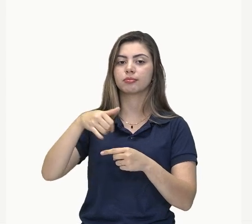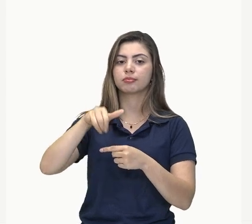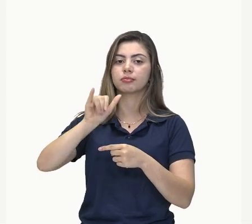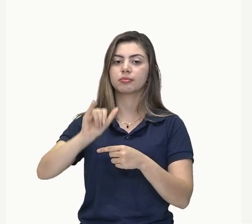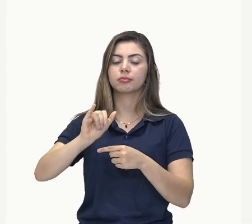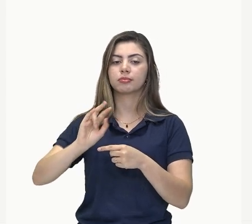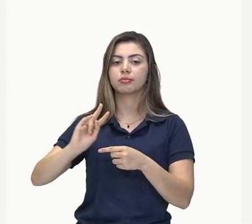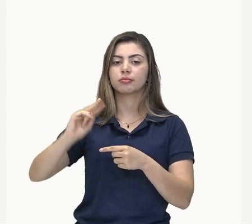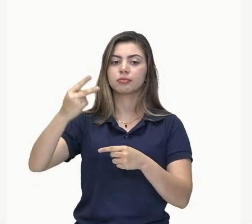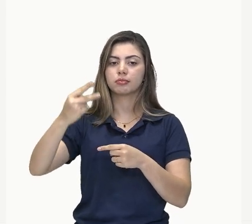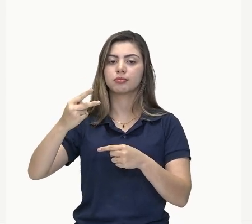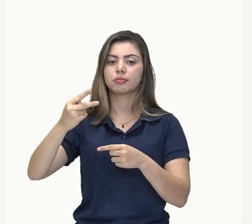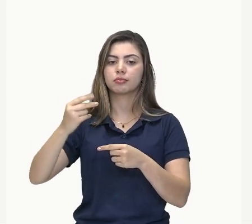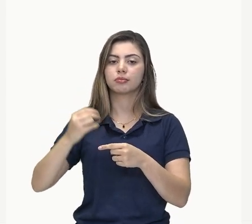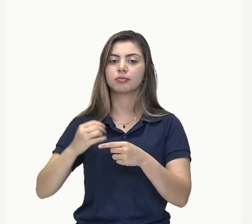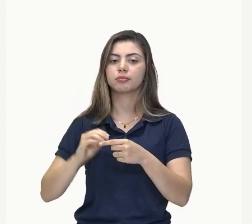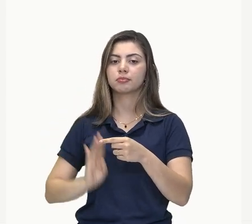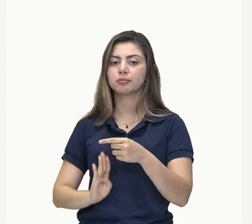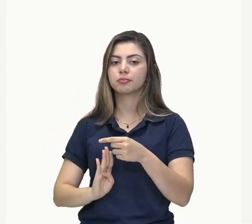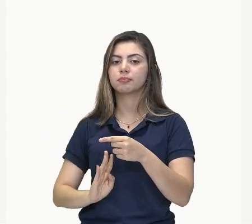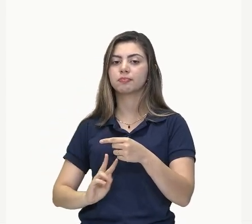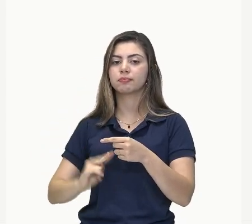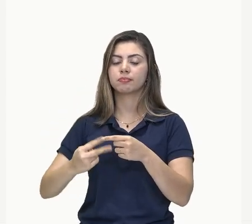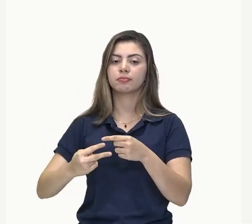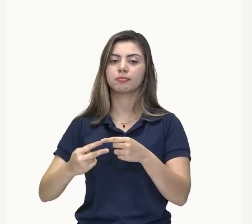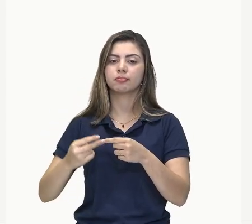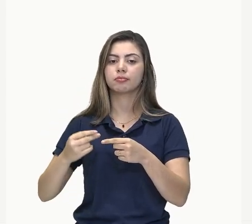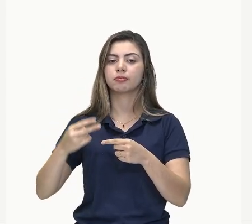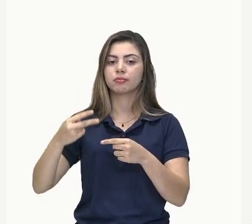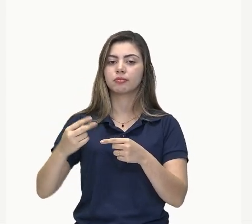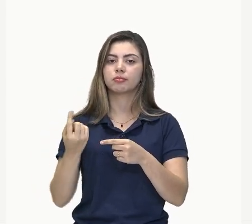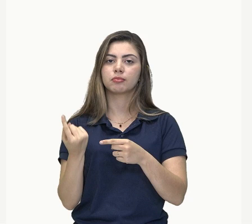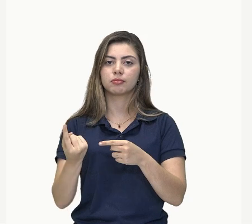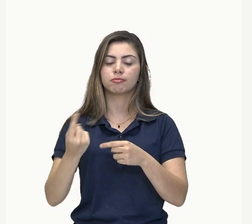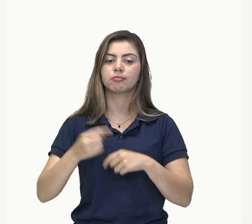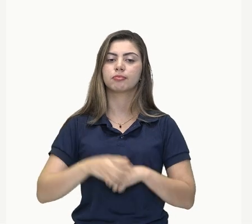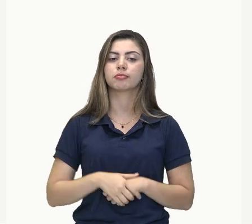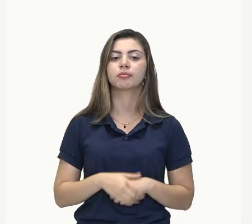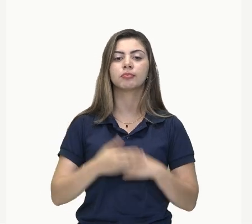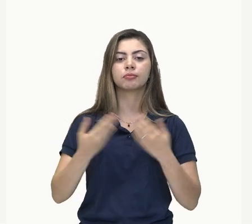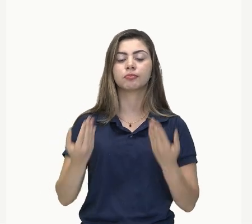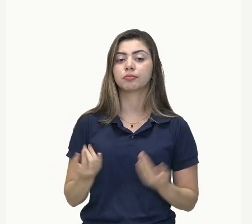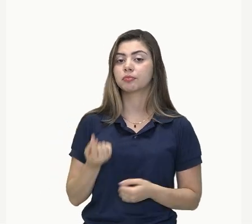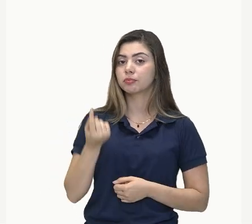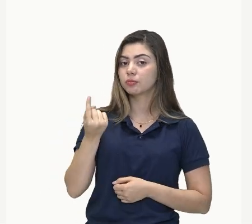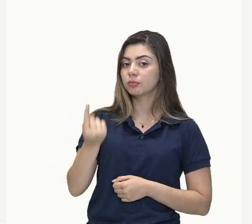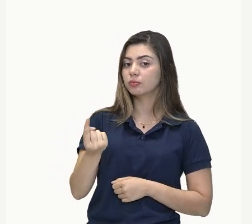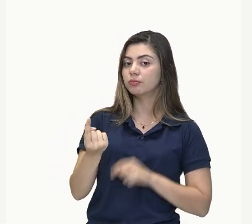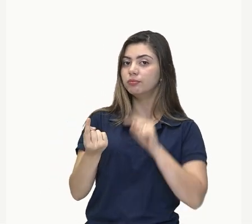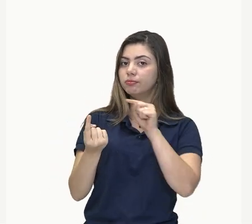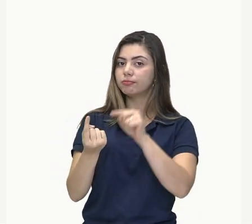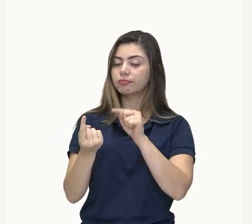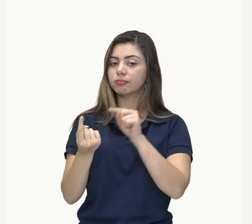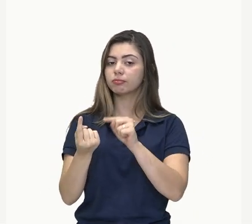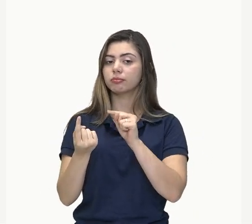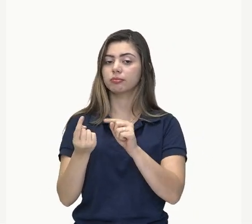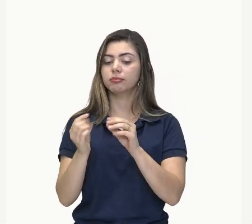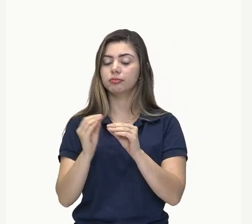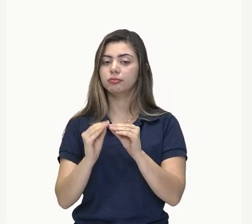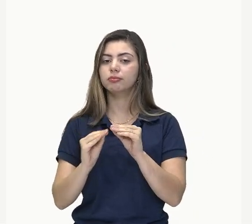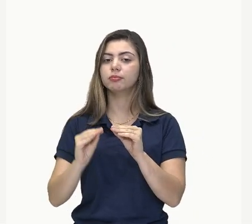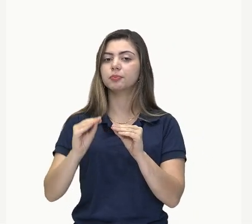mais Y ao quadrado sobre B ao quadrado igual a 1. Então, para esse 1 aparecer aqui no